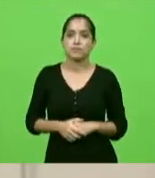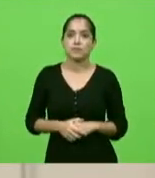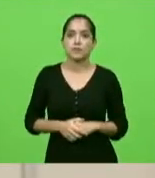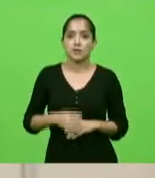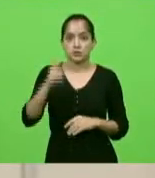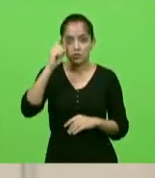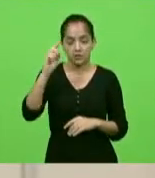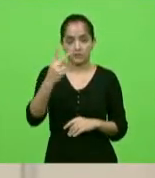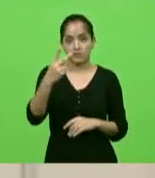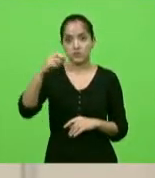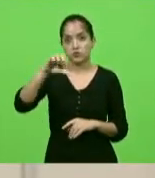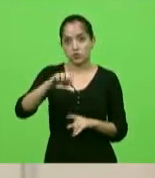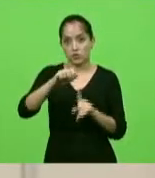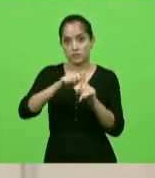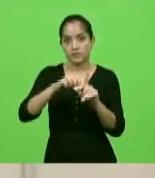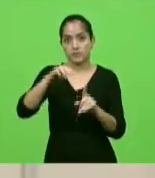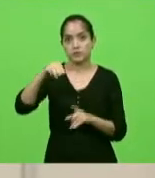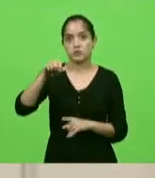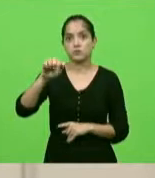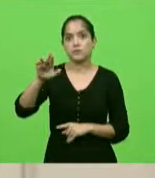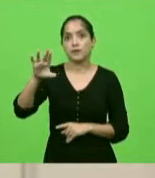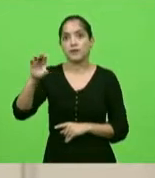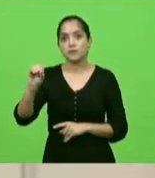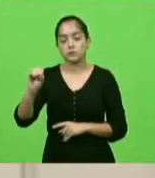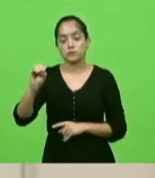Em 29 de março,